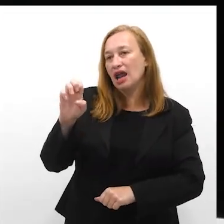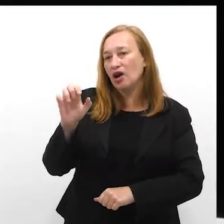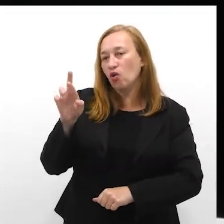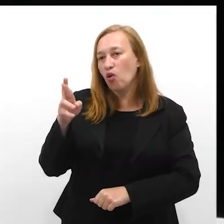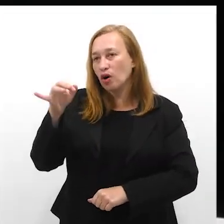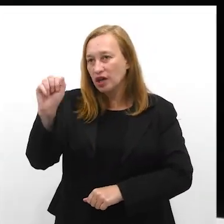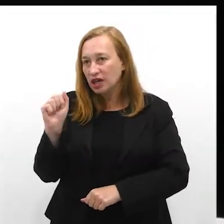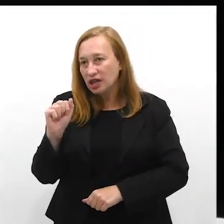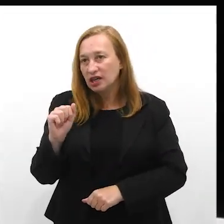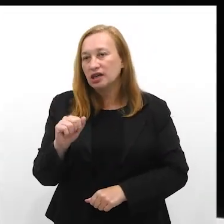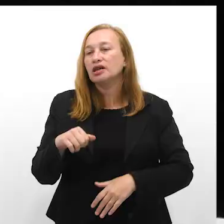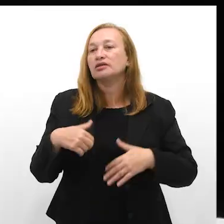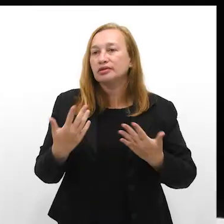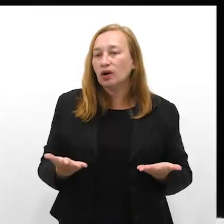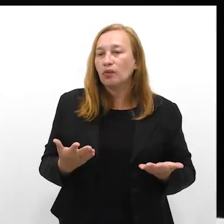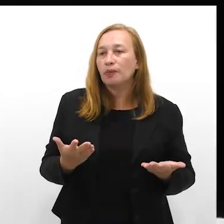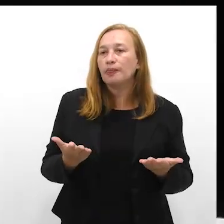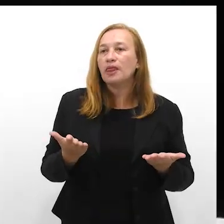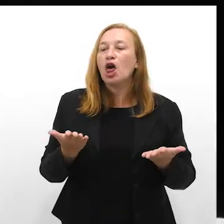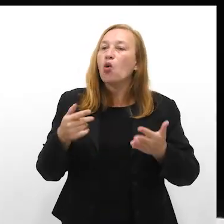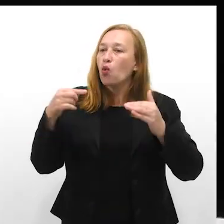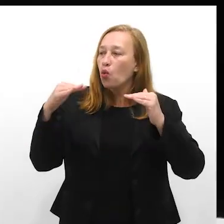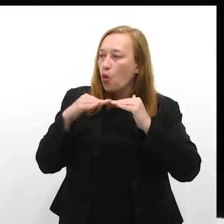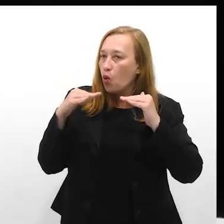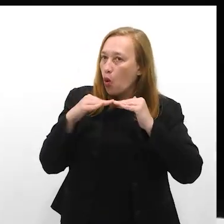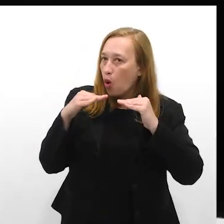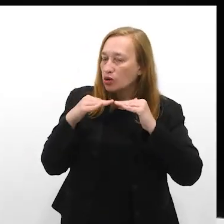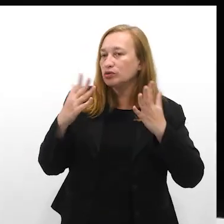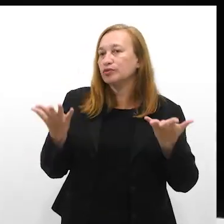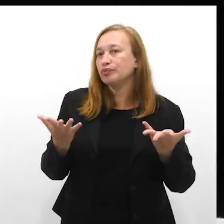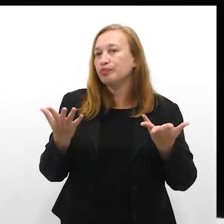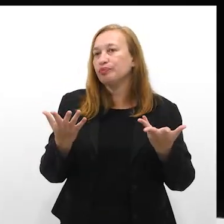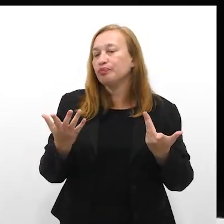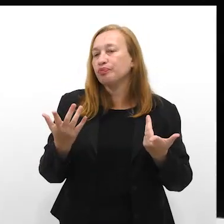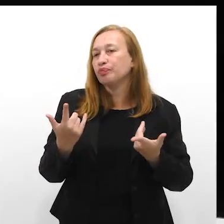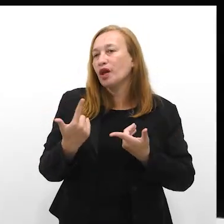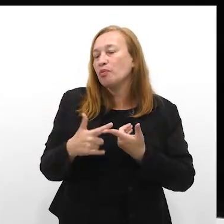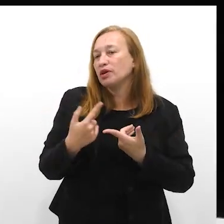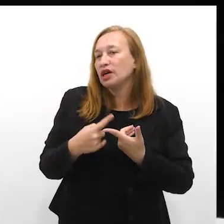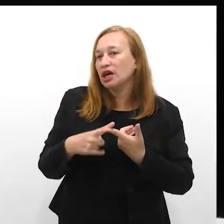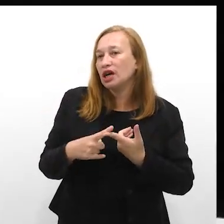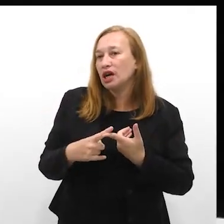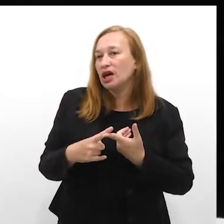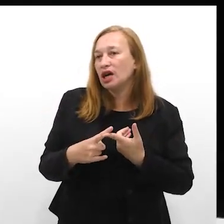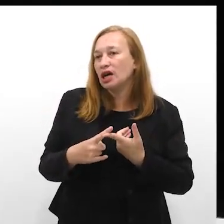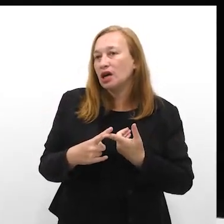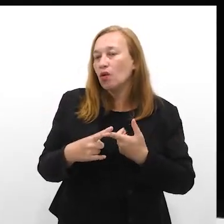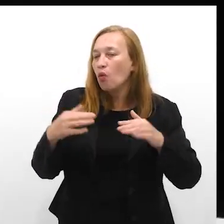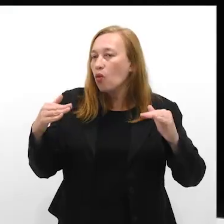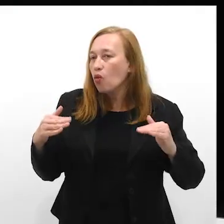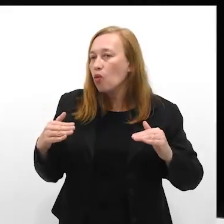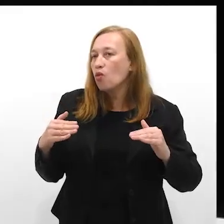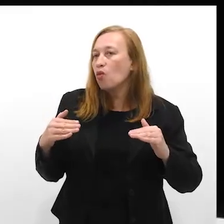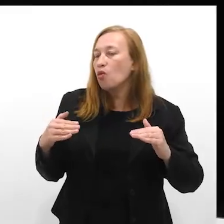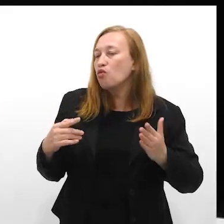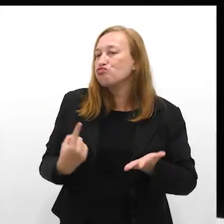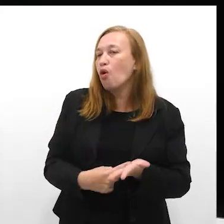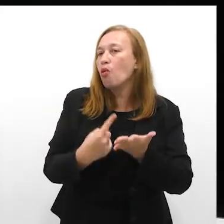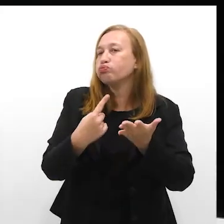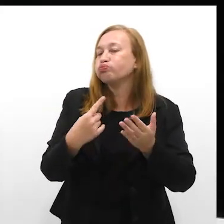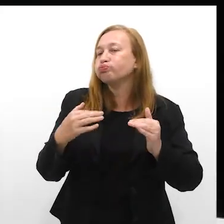alegoria, e aí envolve todo o trabalho de adereço e tudo mais. Concordo plenamente, porque é concomitante